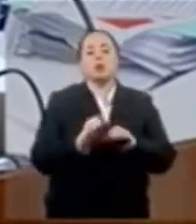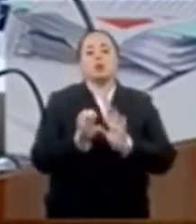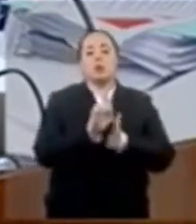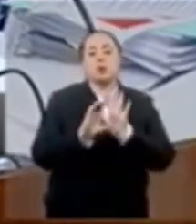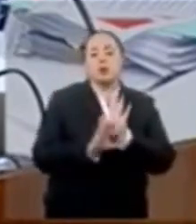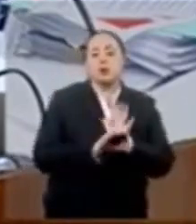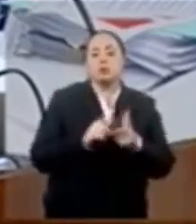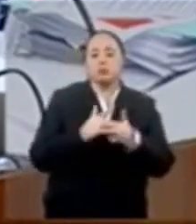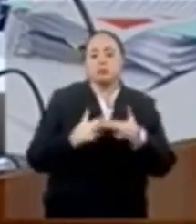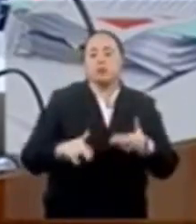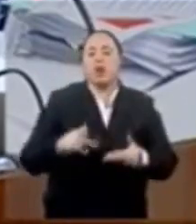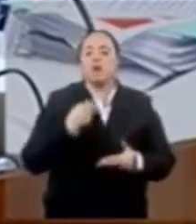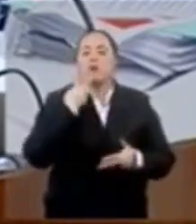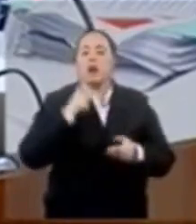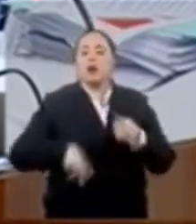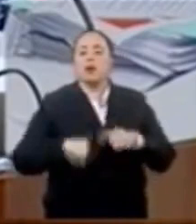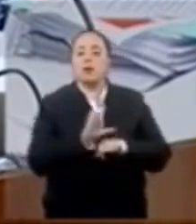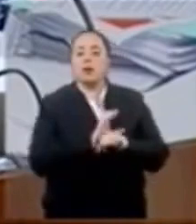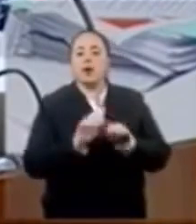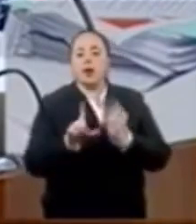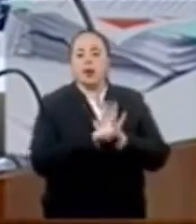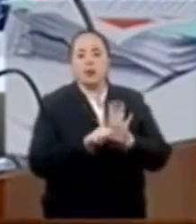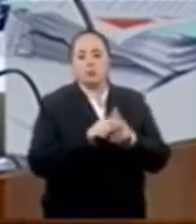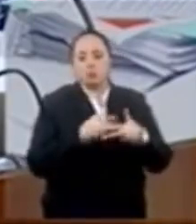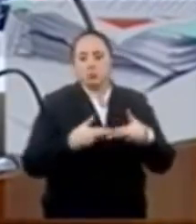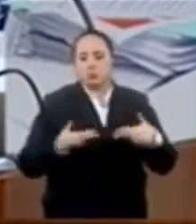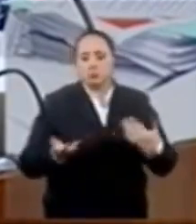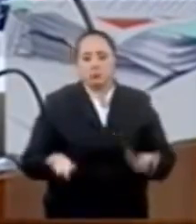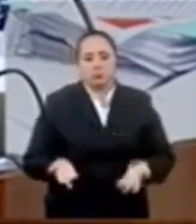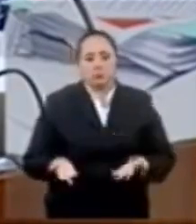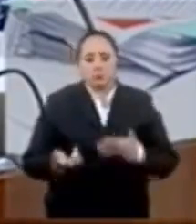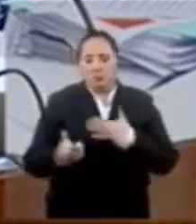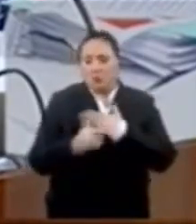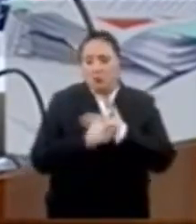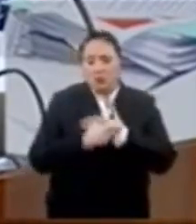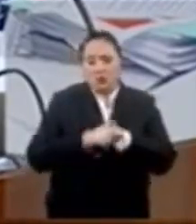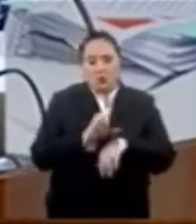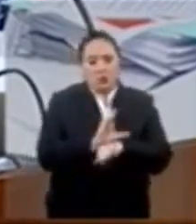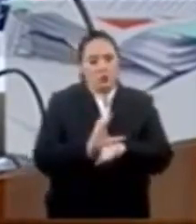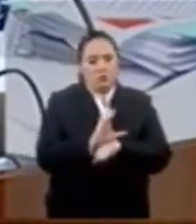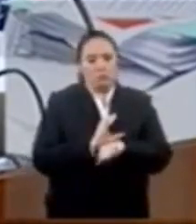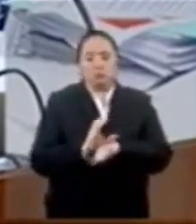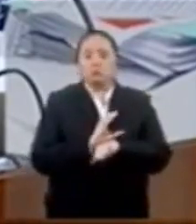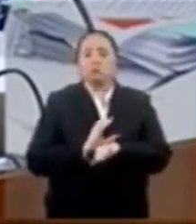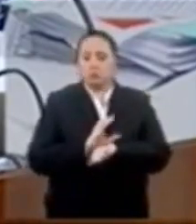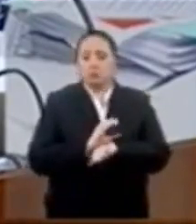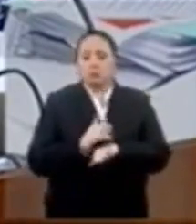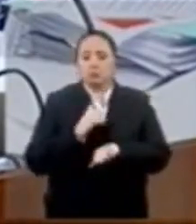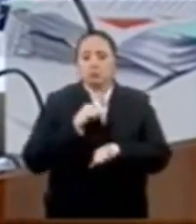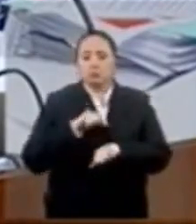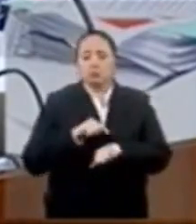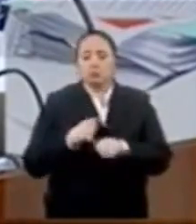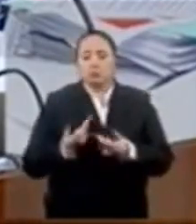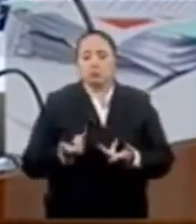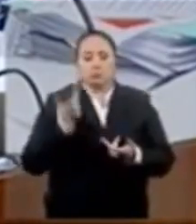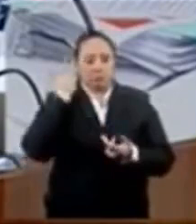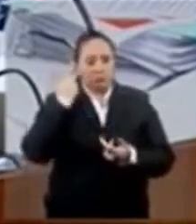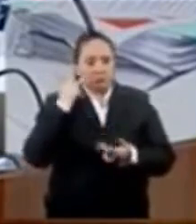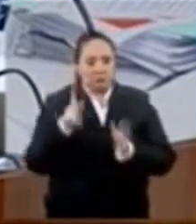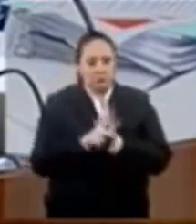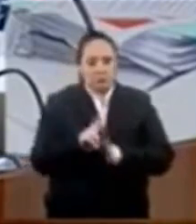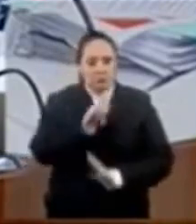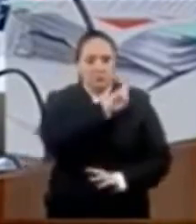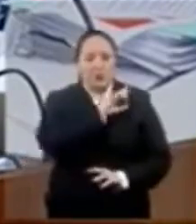emendas, declara inconstitucionalidade de leis ou atos normativos, função constitucional prevista nesse check and balances para o